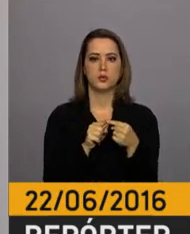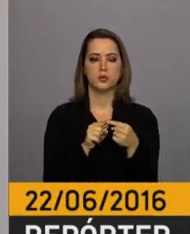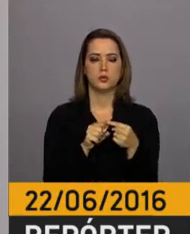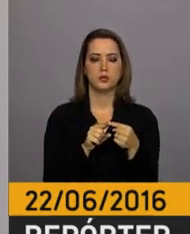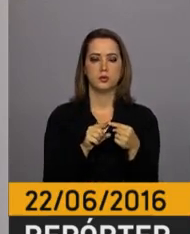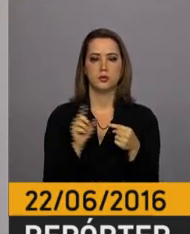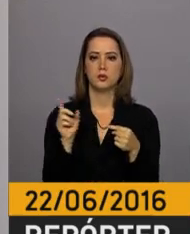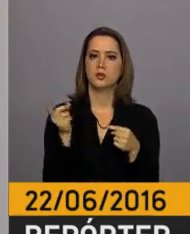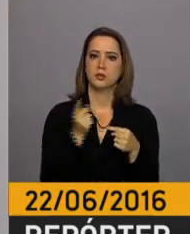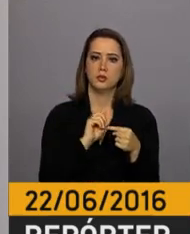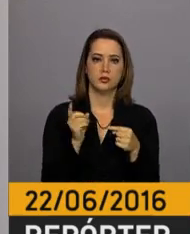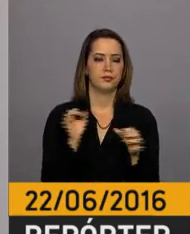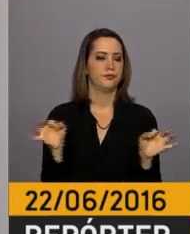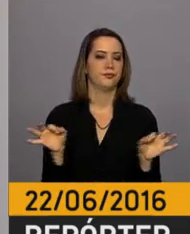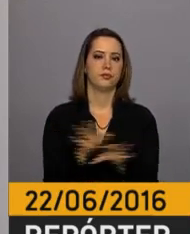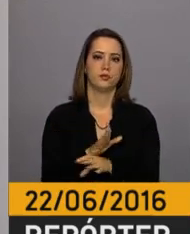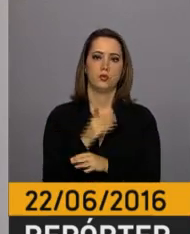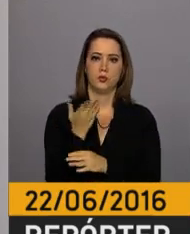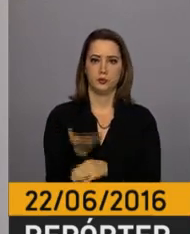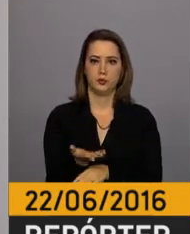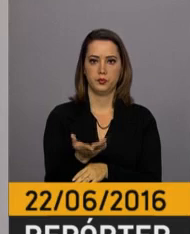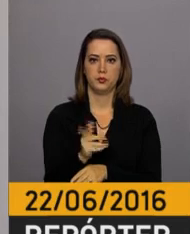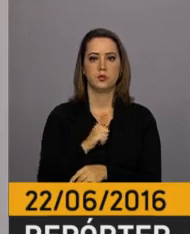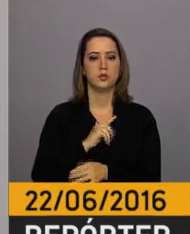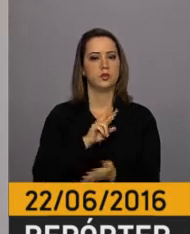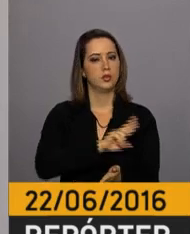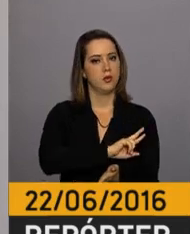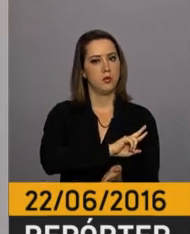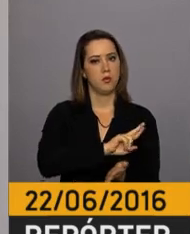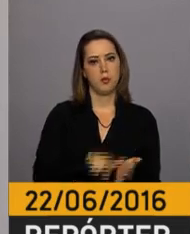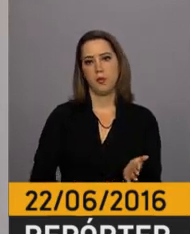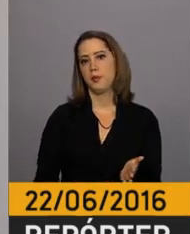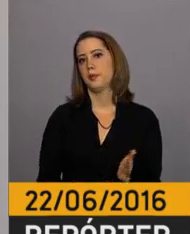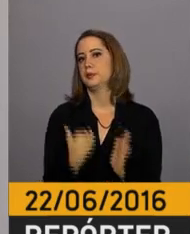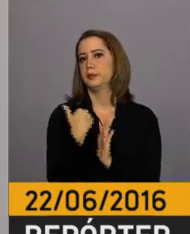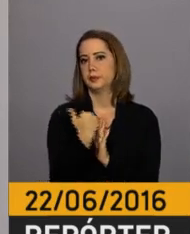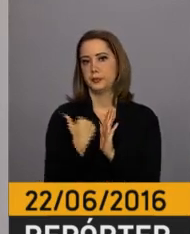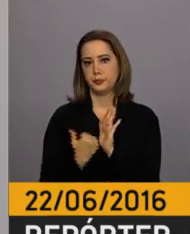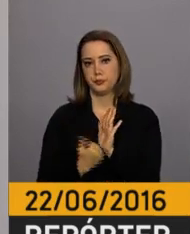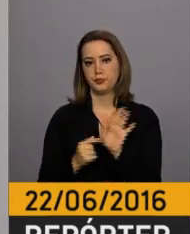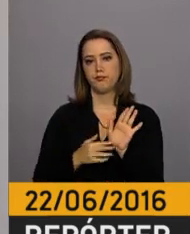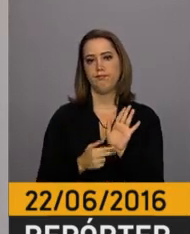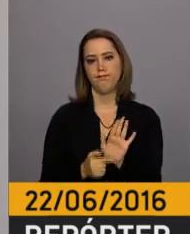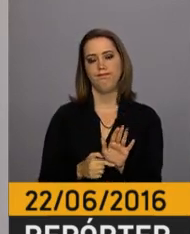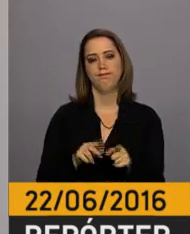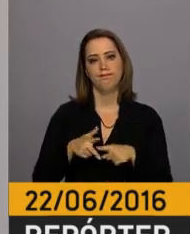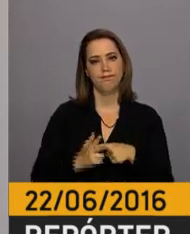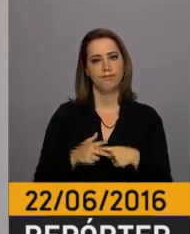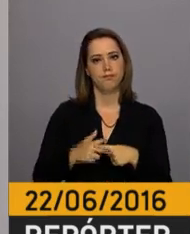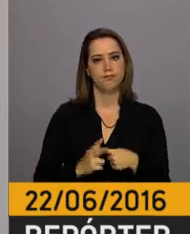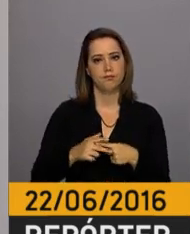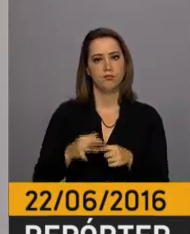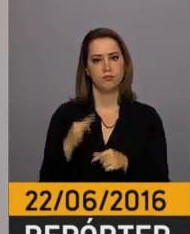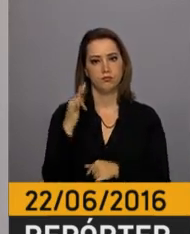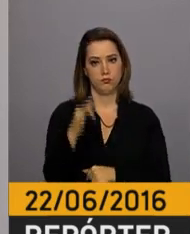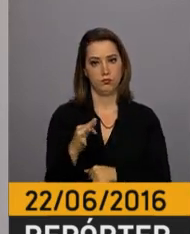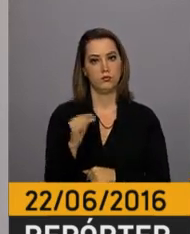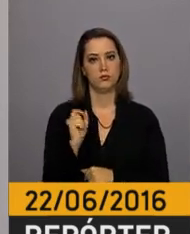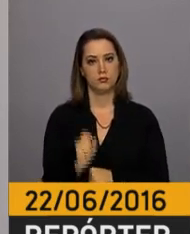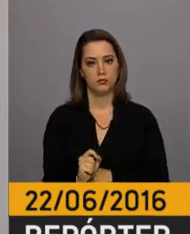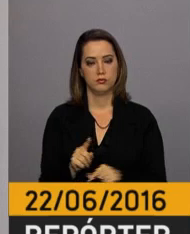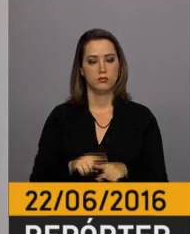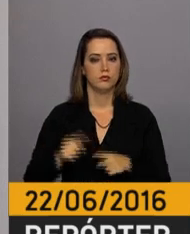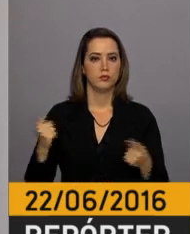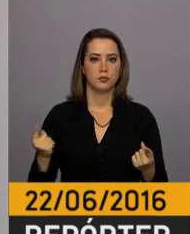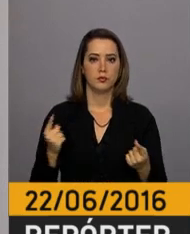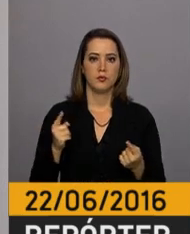eh conclui com isso haverão outras propostas de reformas reformas importantes reformas estruturais mas